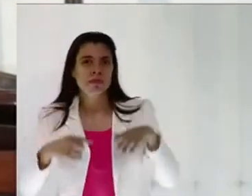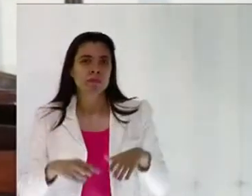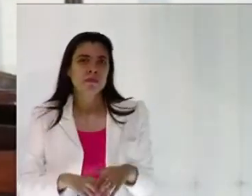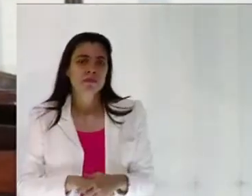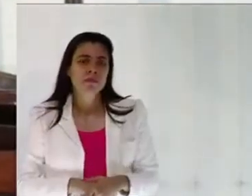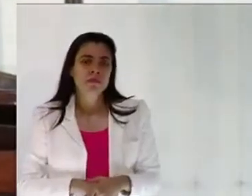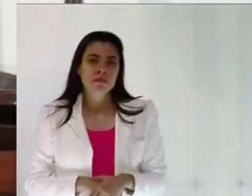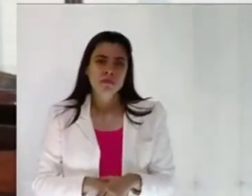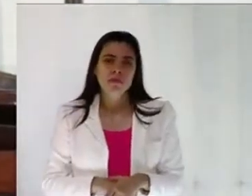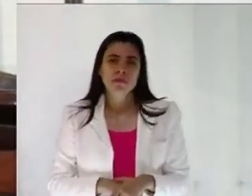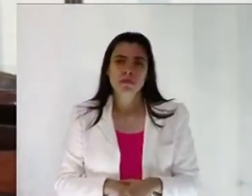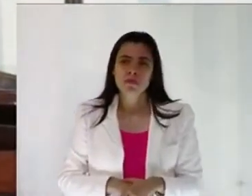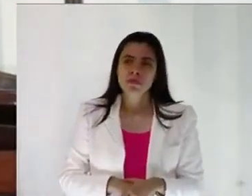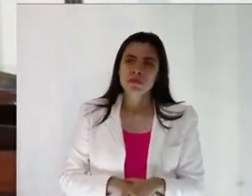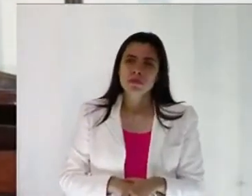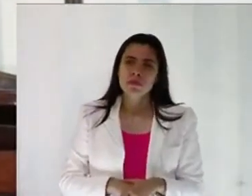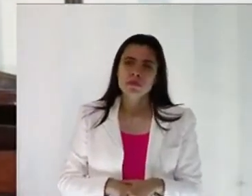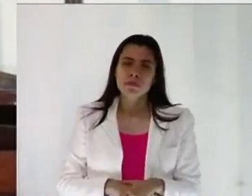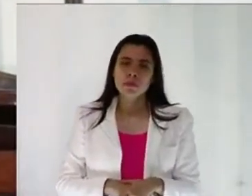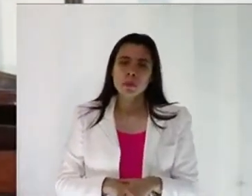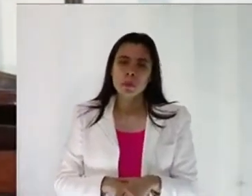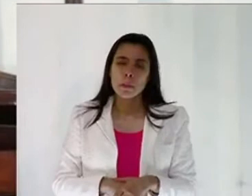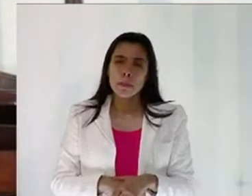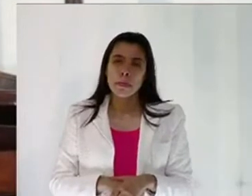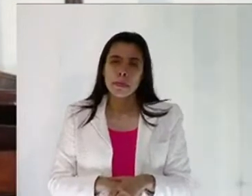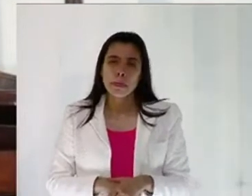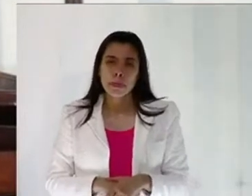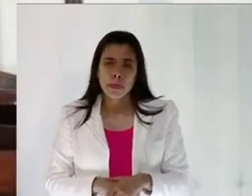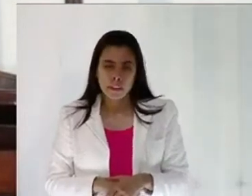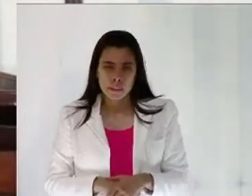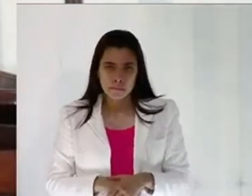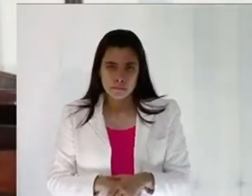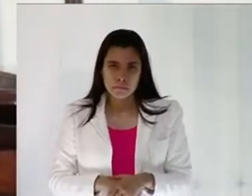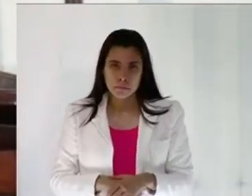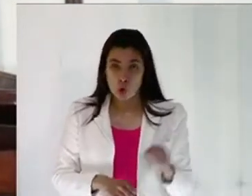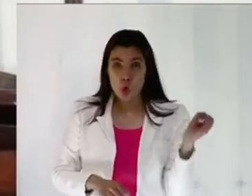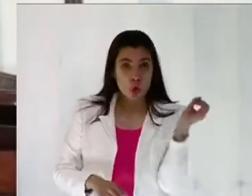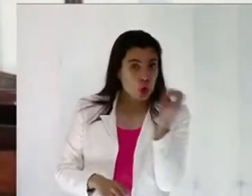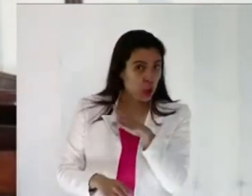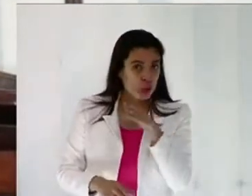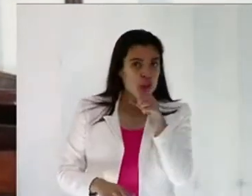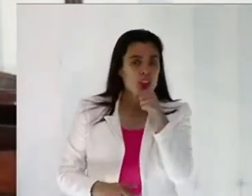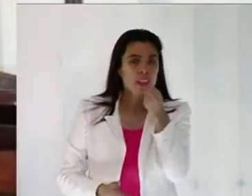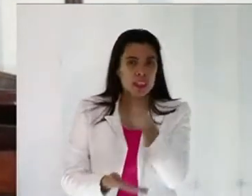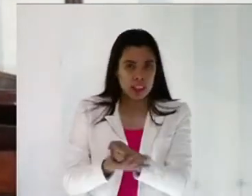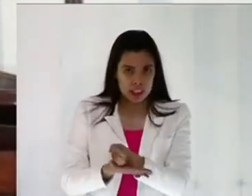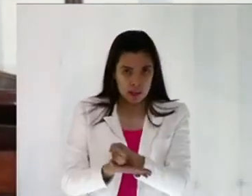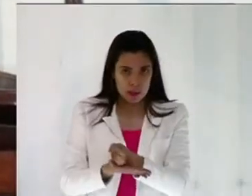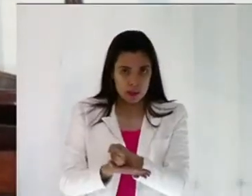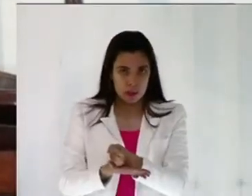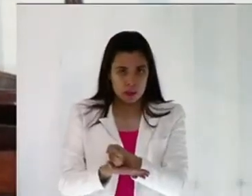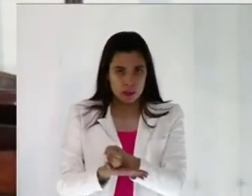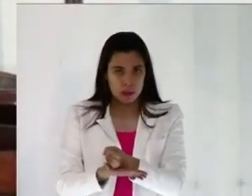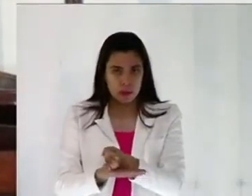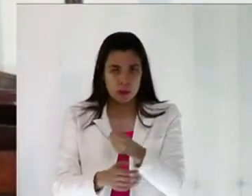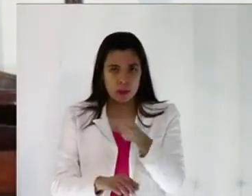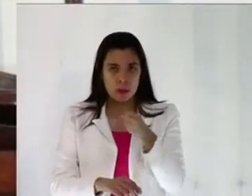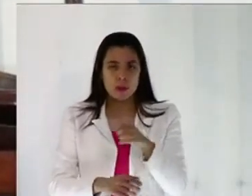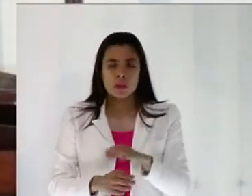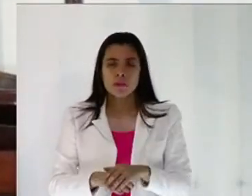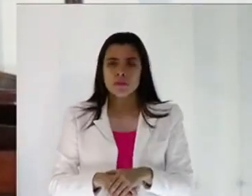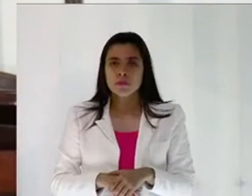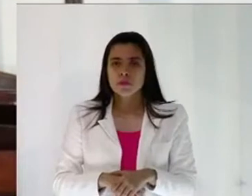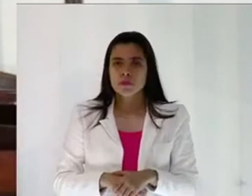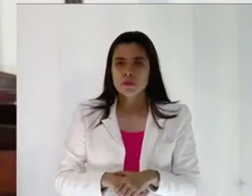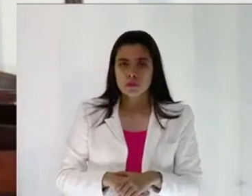está ali conversando, debatendo com os religiosos da época, e eles gostavam de dizer que eram descendentes de Abraão, que eles